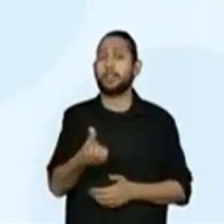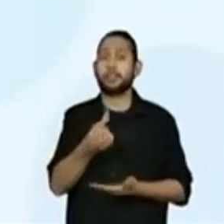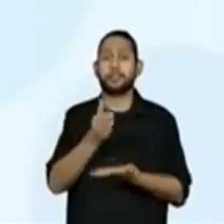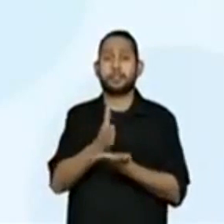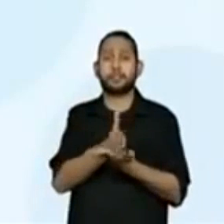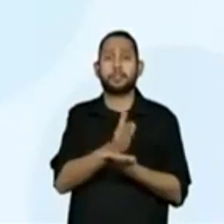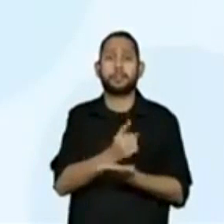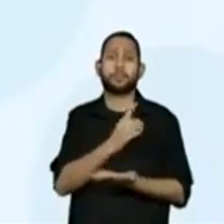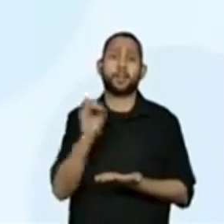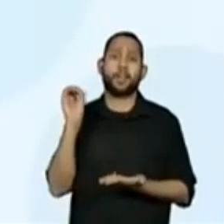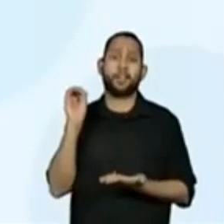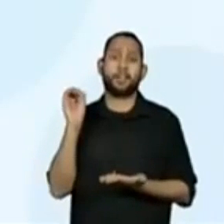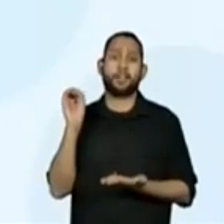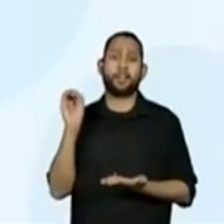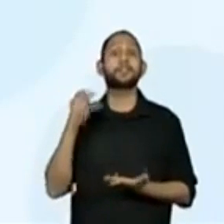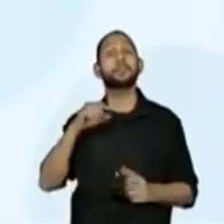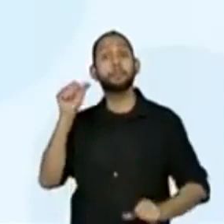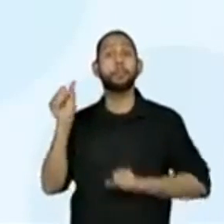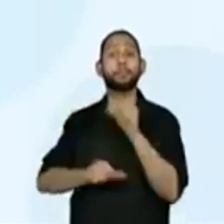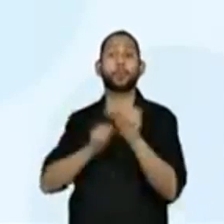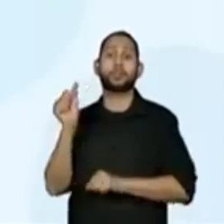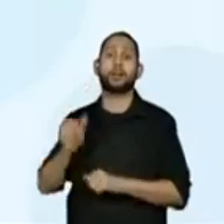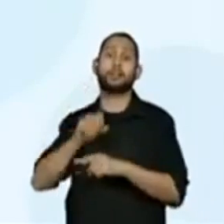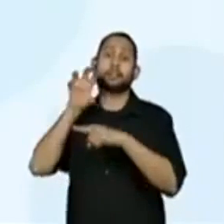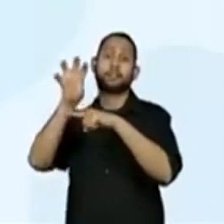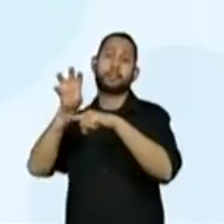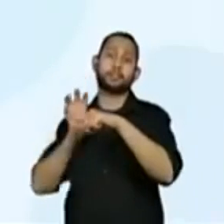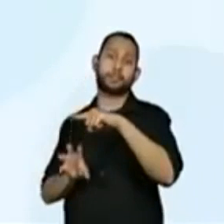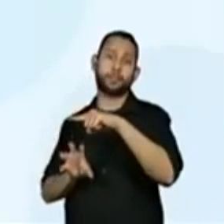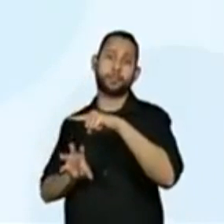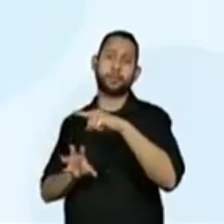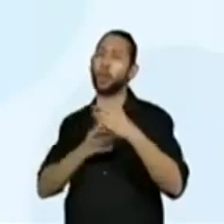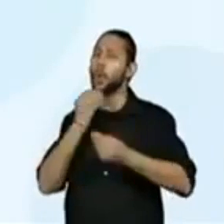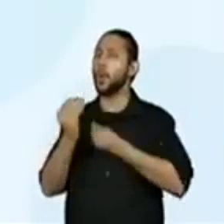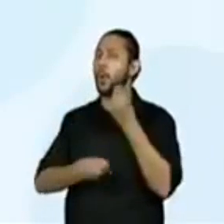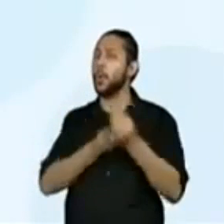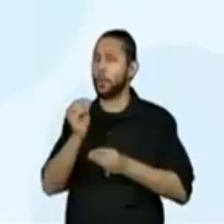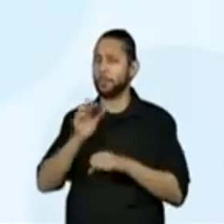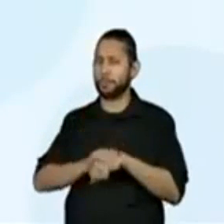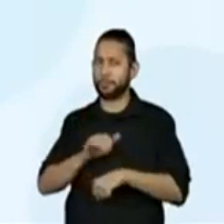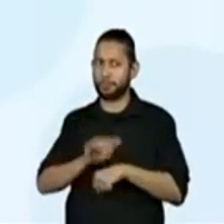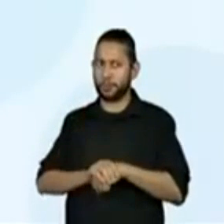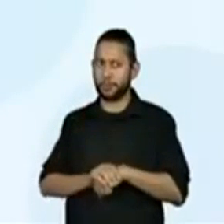pessoal. Eu tenho que transformar isso em uma fração. Presta bastante atenção.